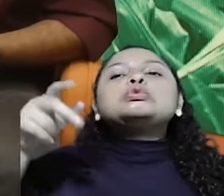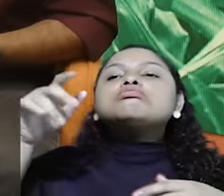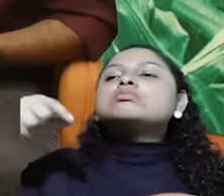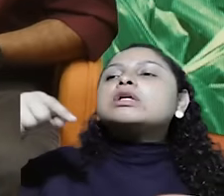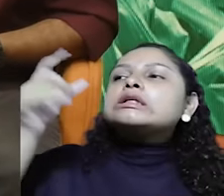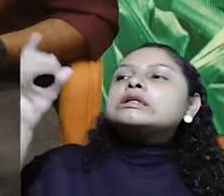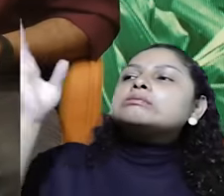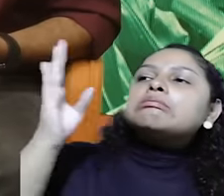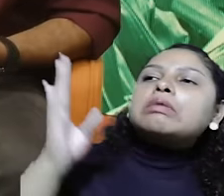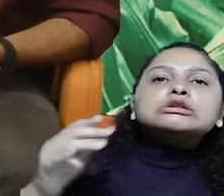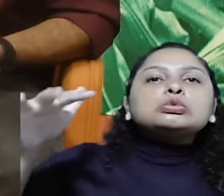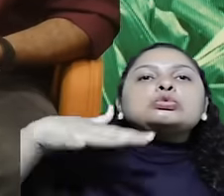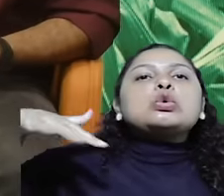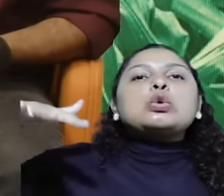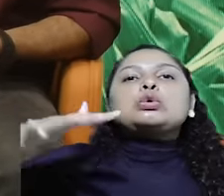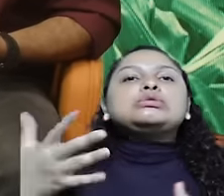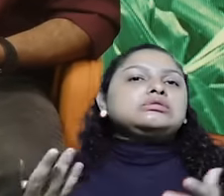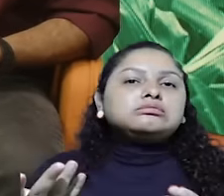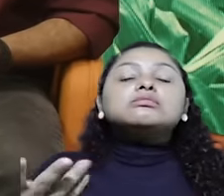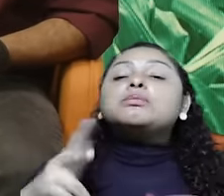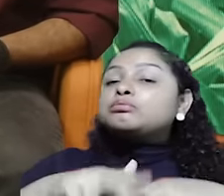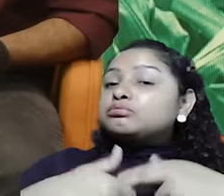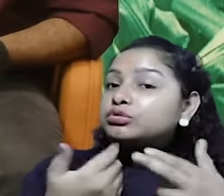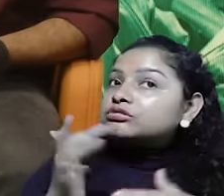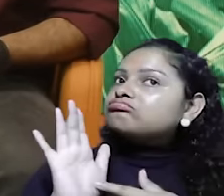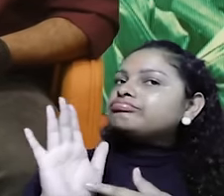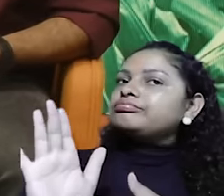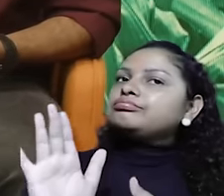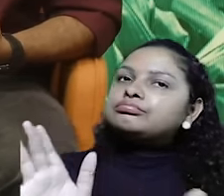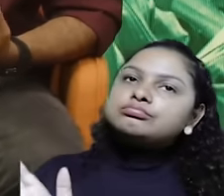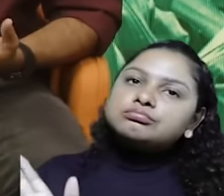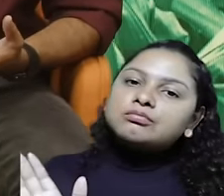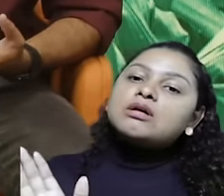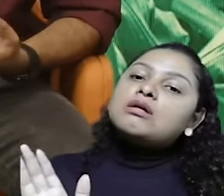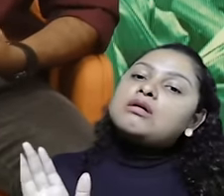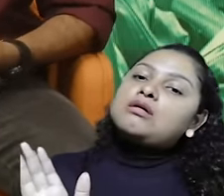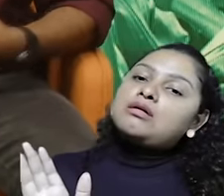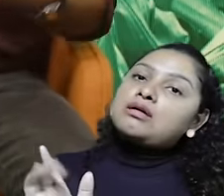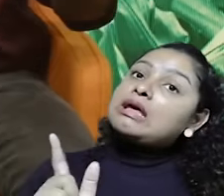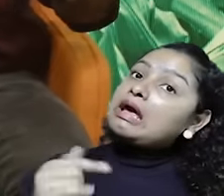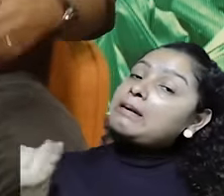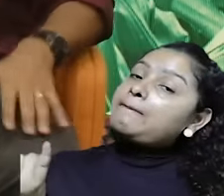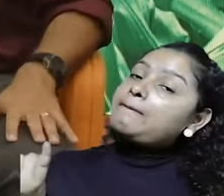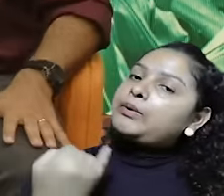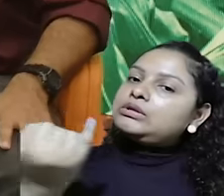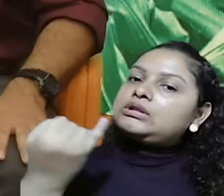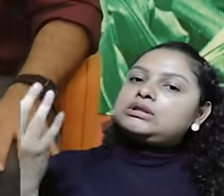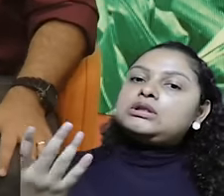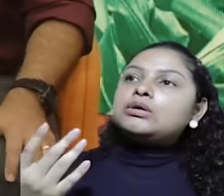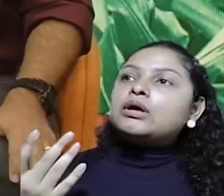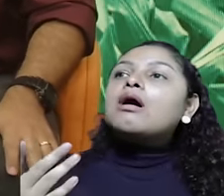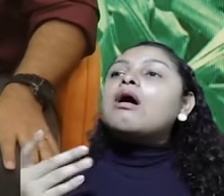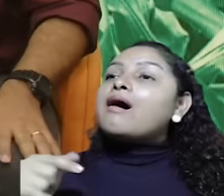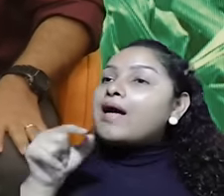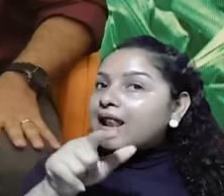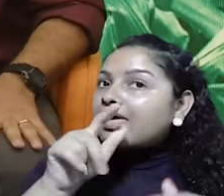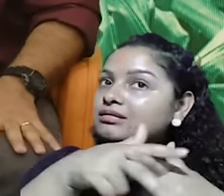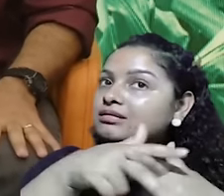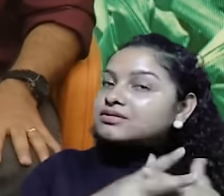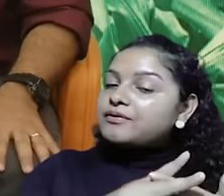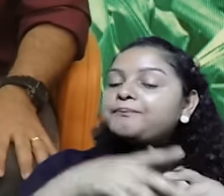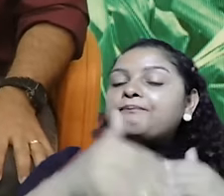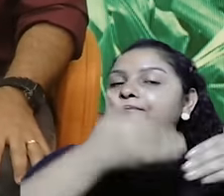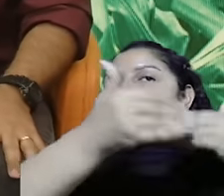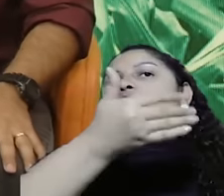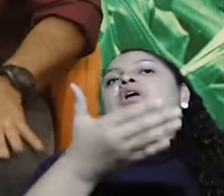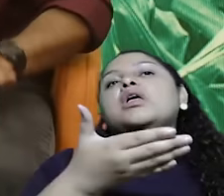então fica esse apontamento né que é para mim salutar que é o desenvolvimento da ferramenta ele é contínuo